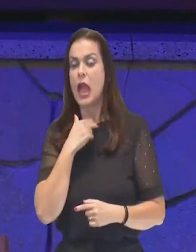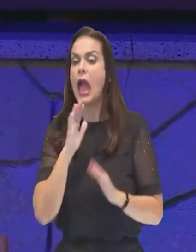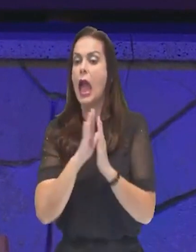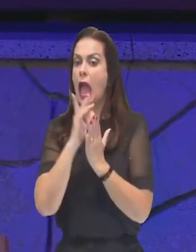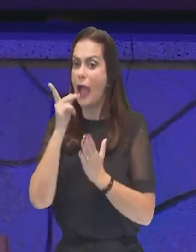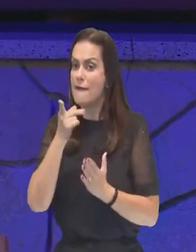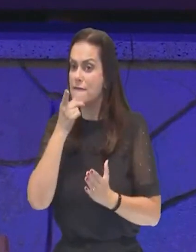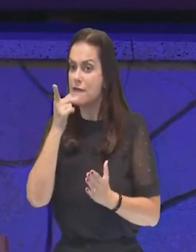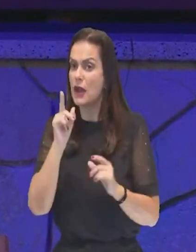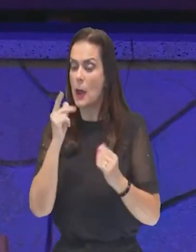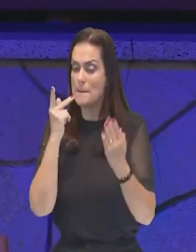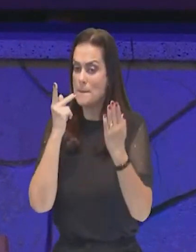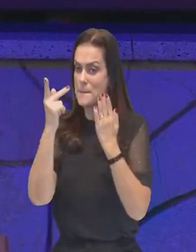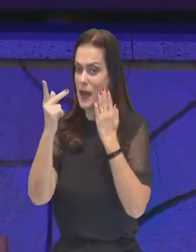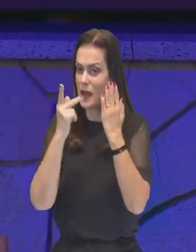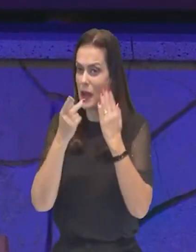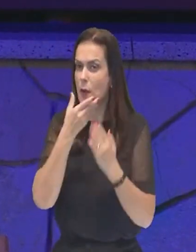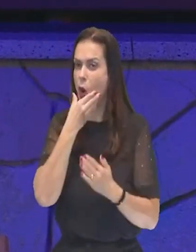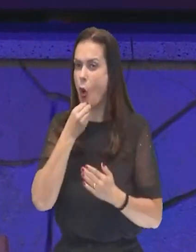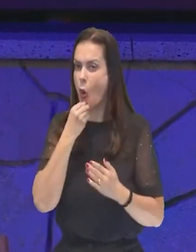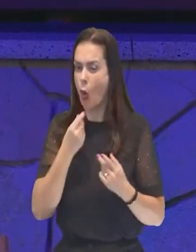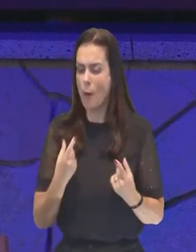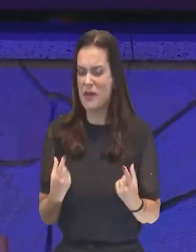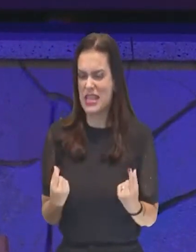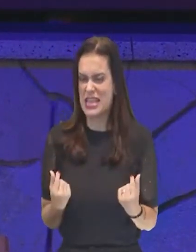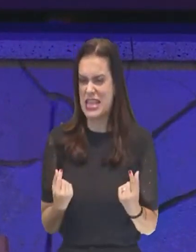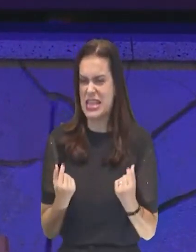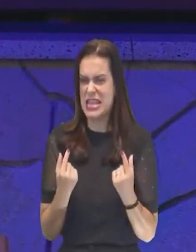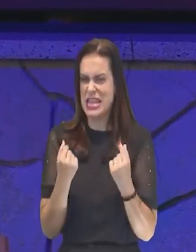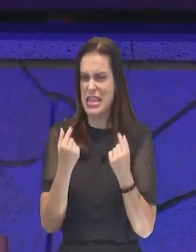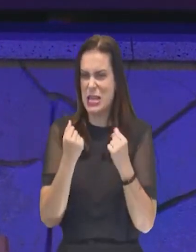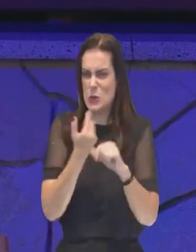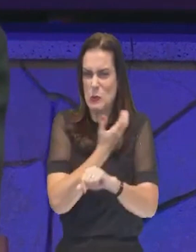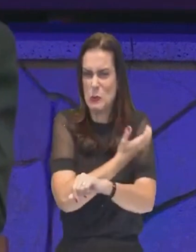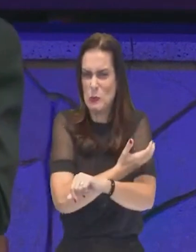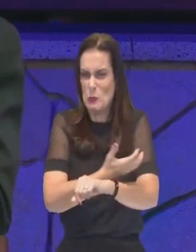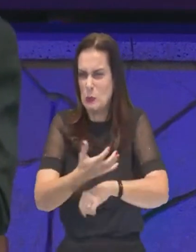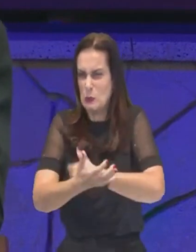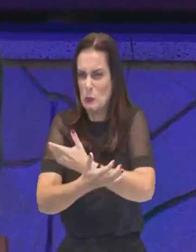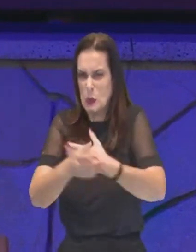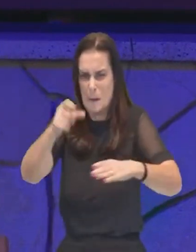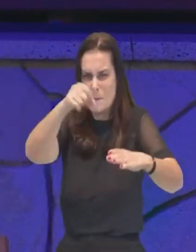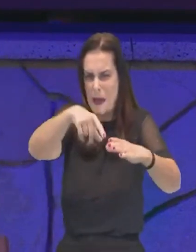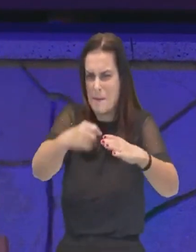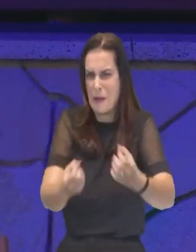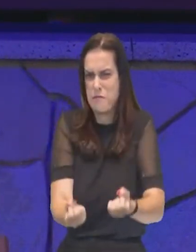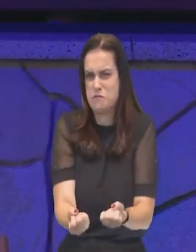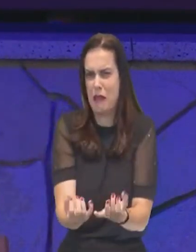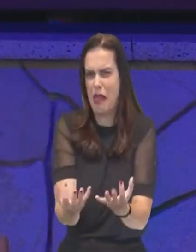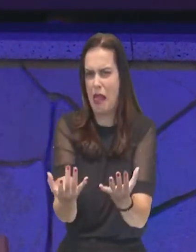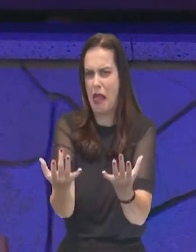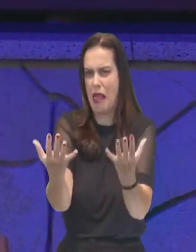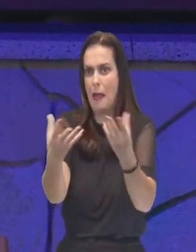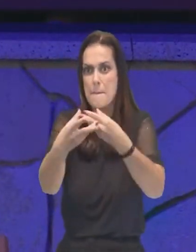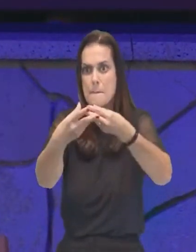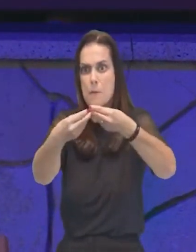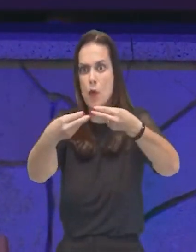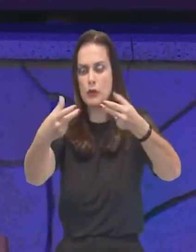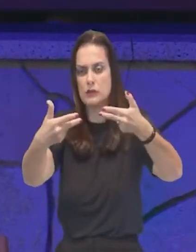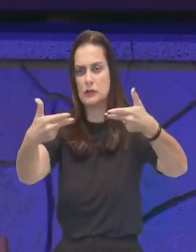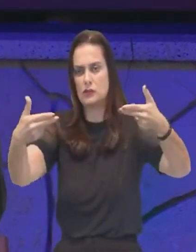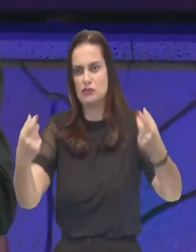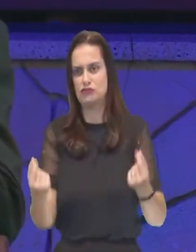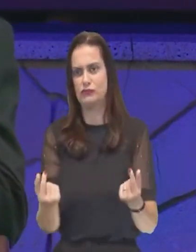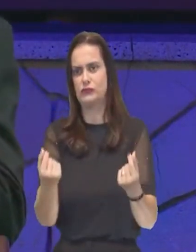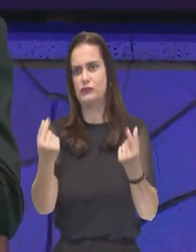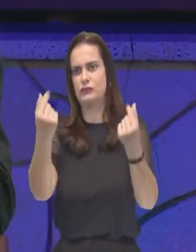abastado, um homem rico cuja propriedade havia produzido em abundância. O seu terreno produziu muito. Está aí esta ilustração linda